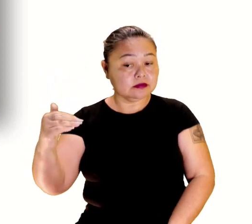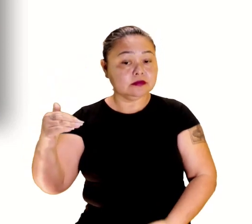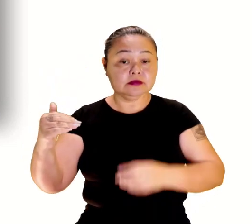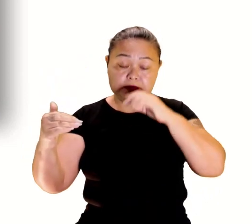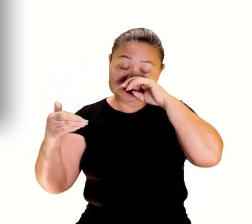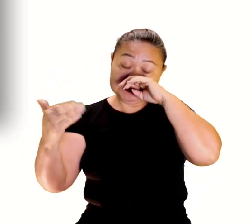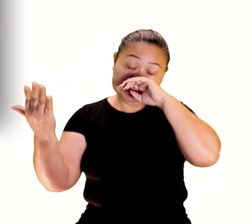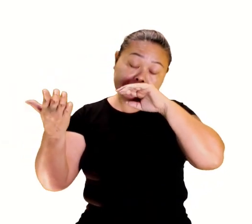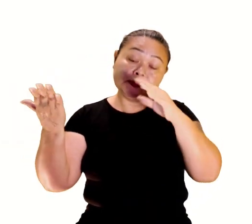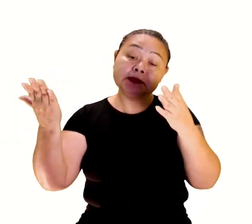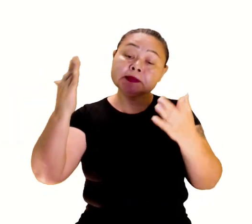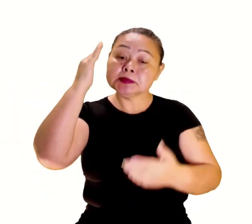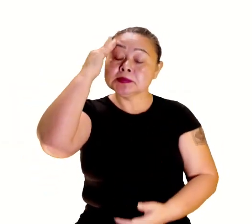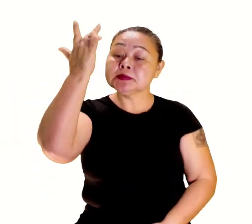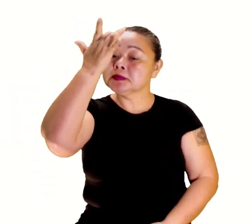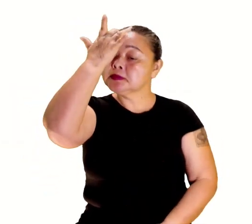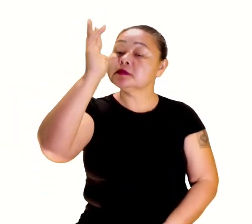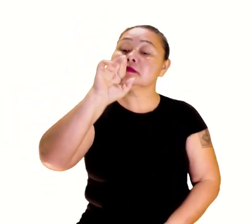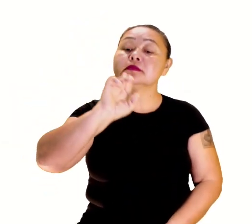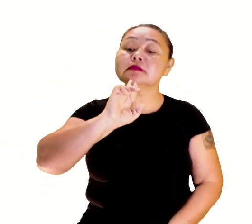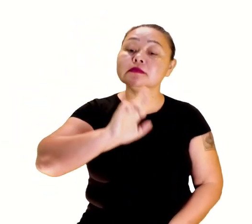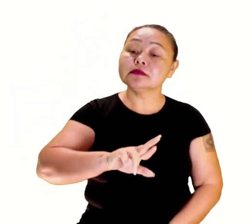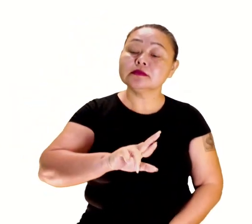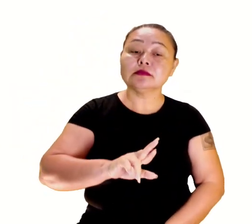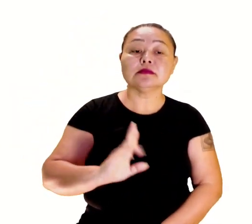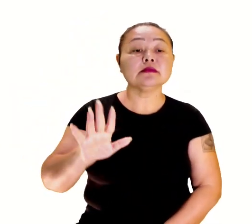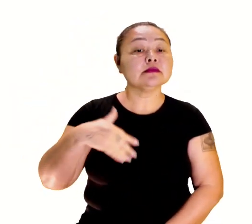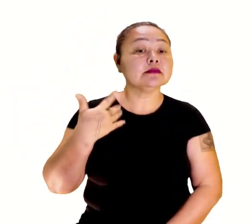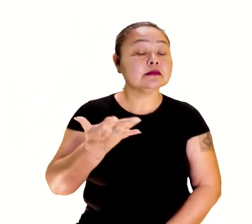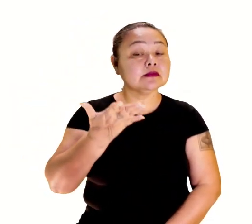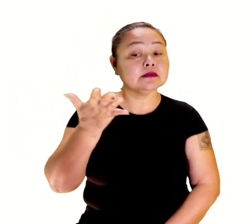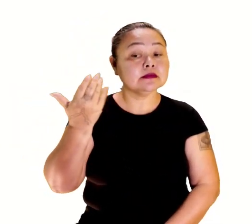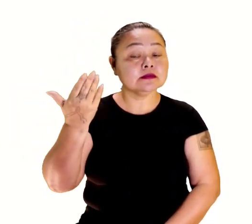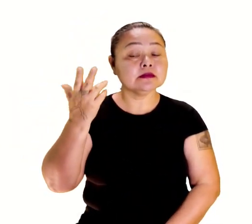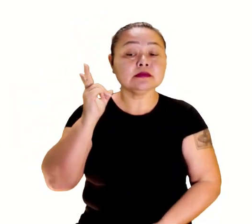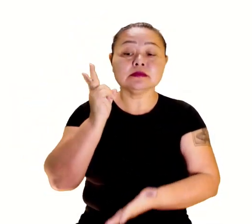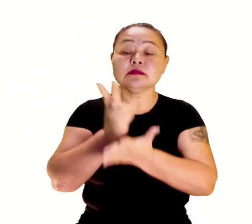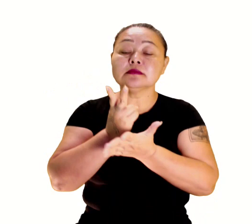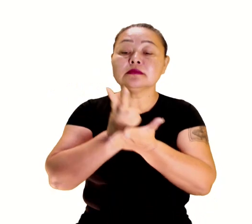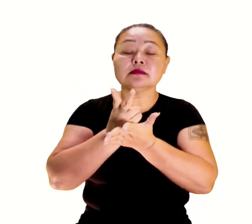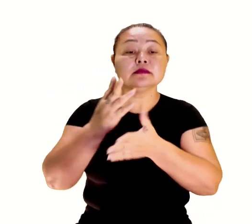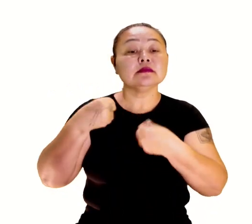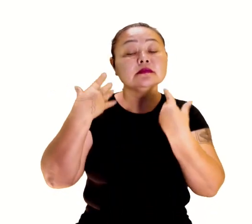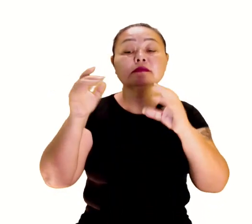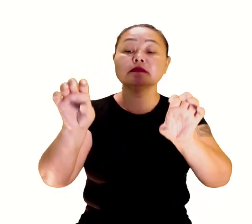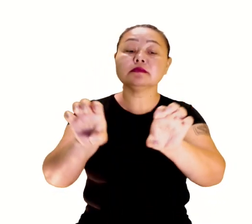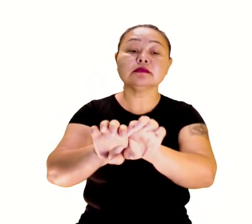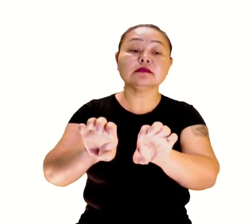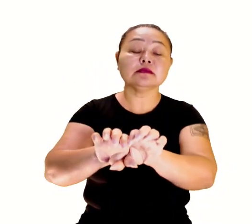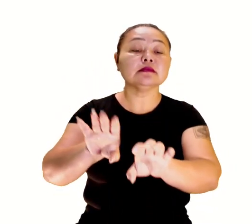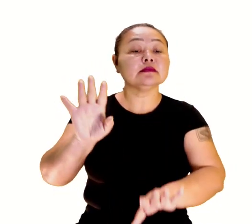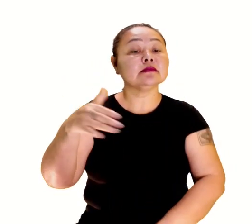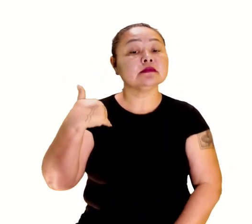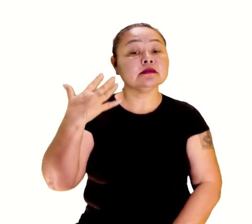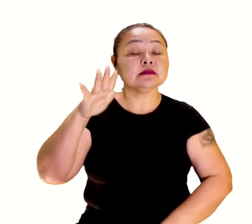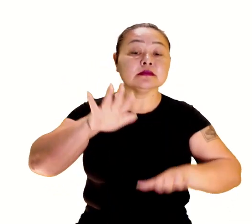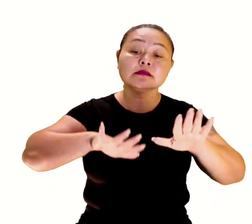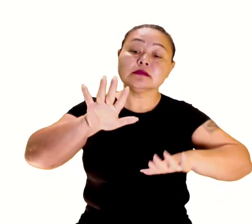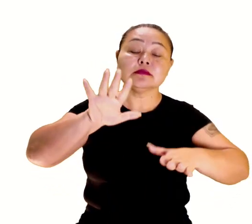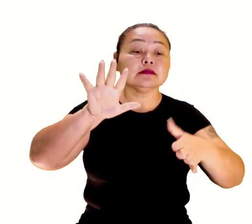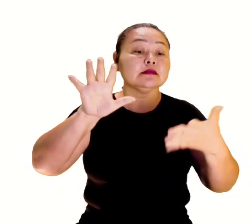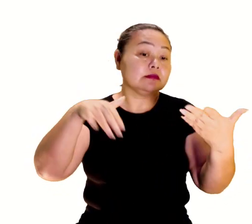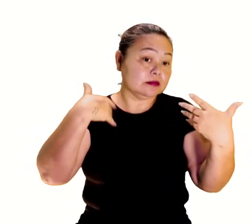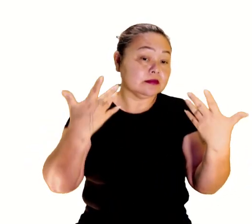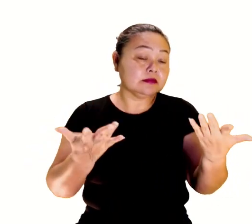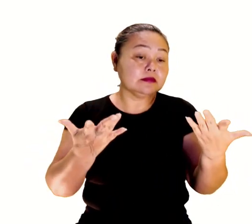entender agora como é fácil resolver, né? Então, vamos lá, vamos dar o mesmo caminho das equações, com alguns cuidados, é